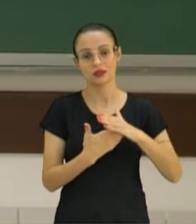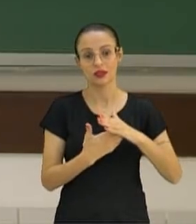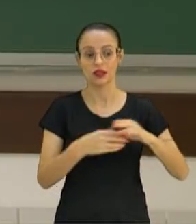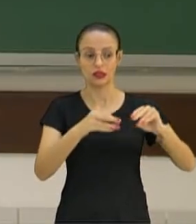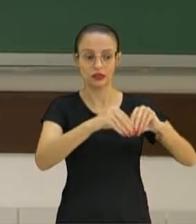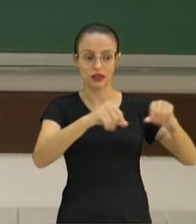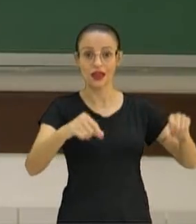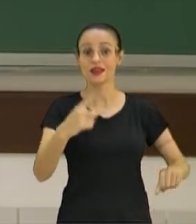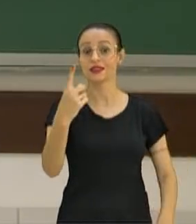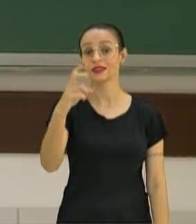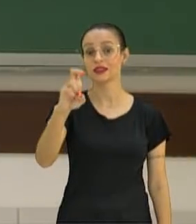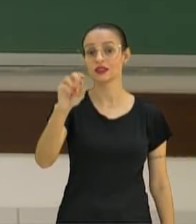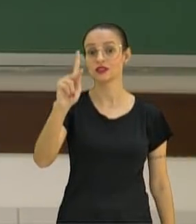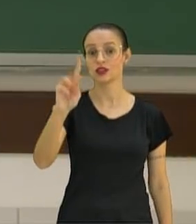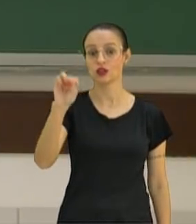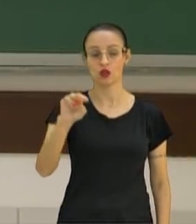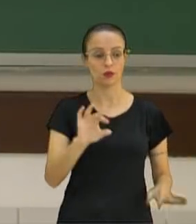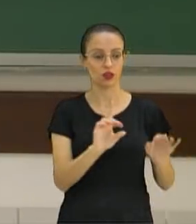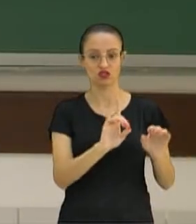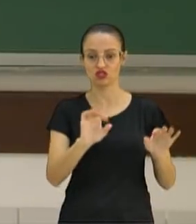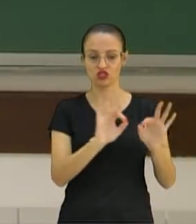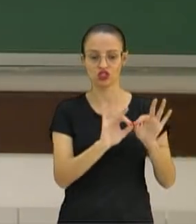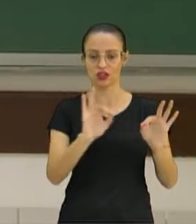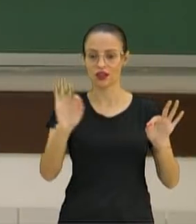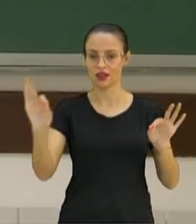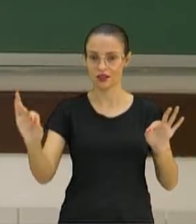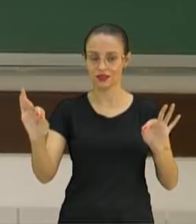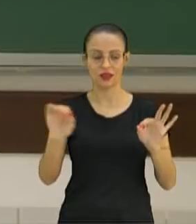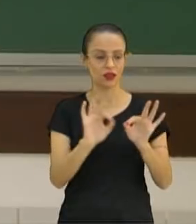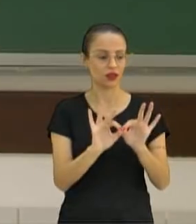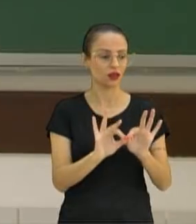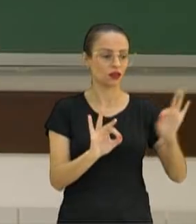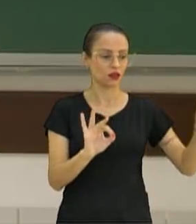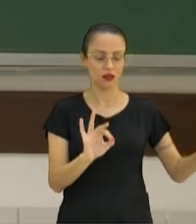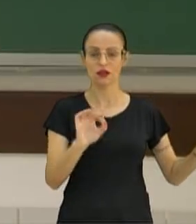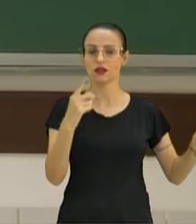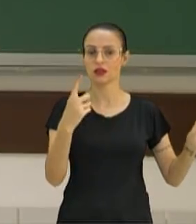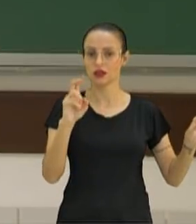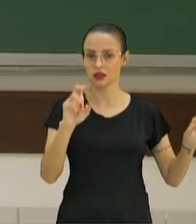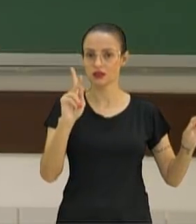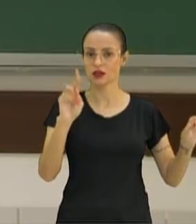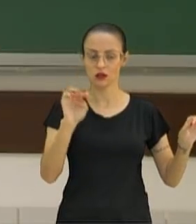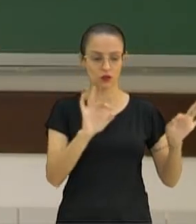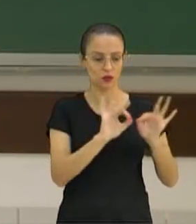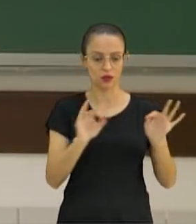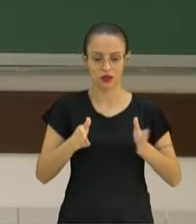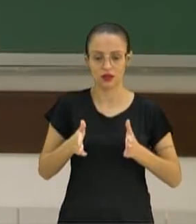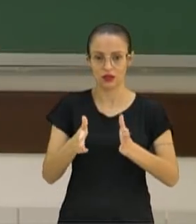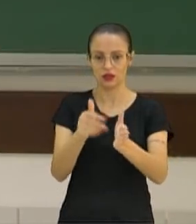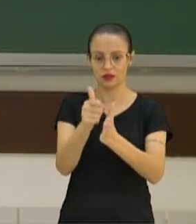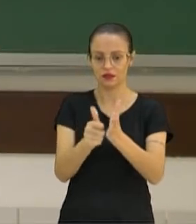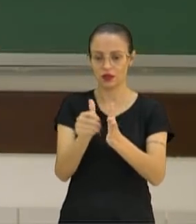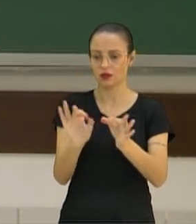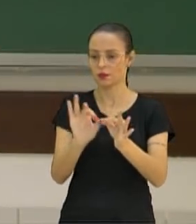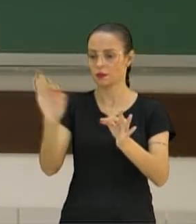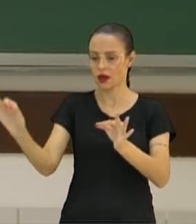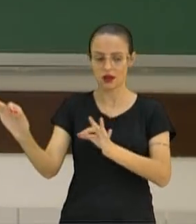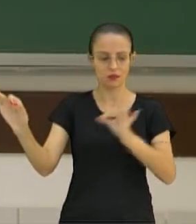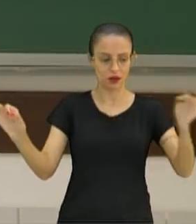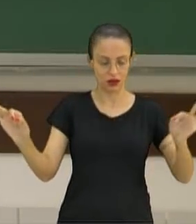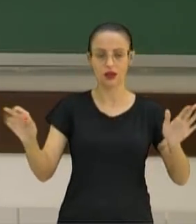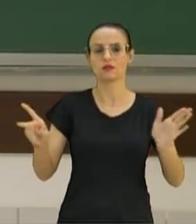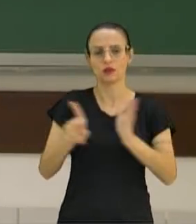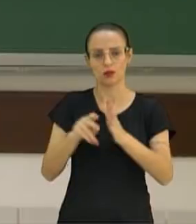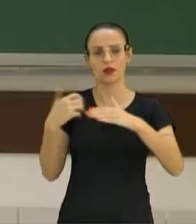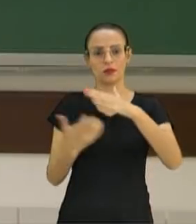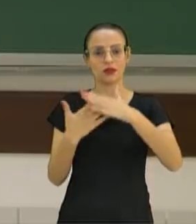terra de 15 quilômetros à direita da ferrovia e 15 quilômetros à esquerda da ferrovia. Então passou a pertencer a essa